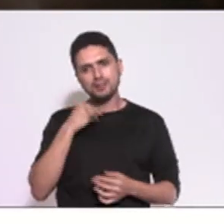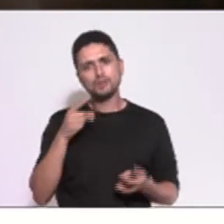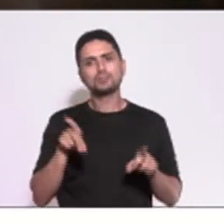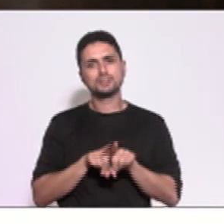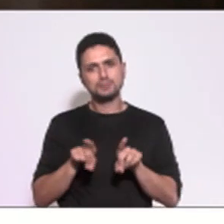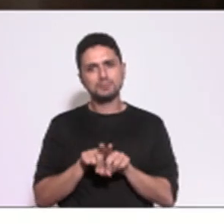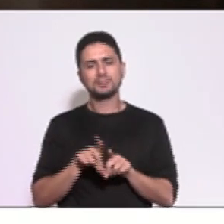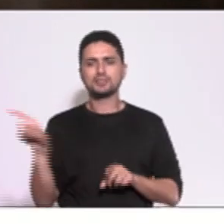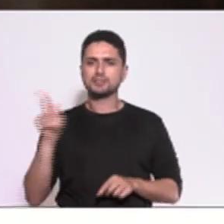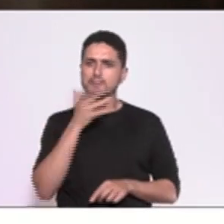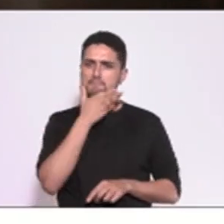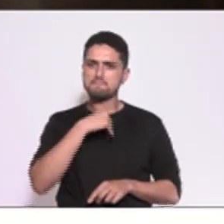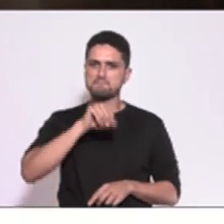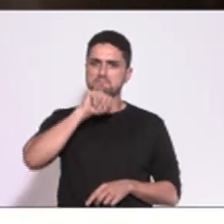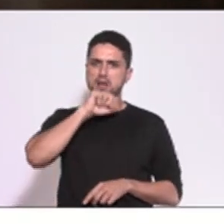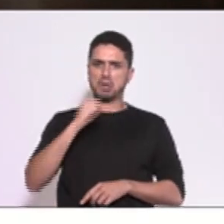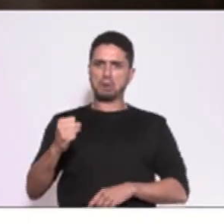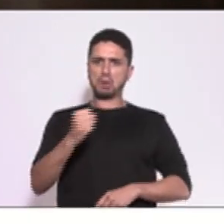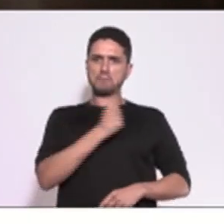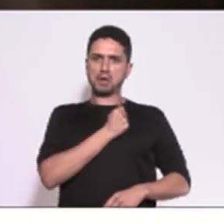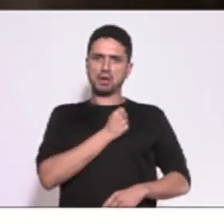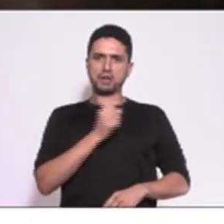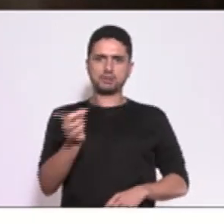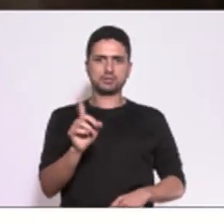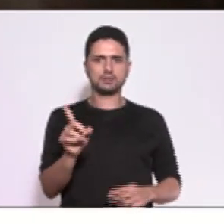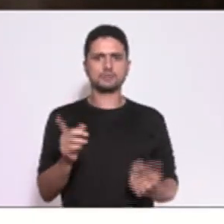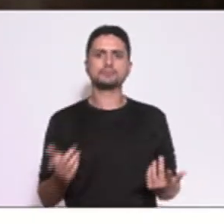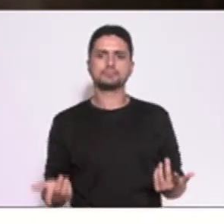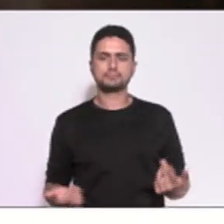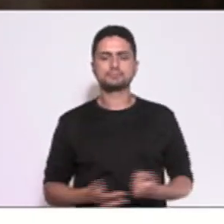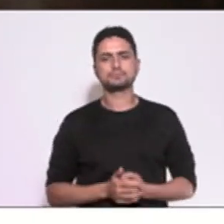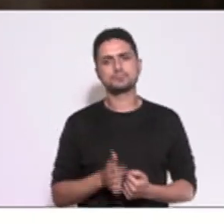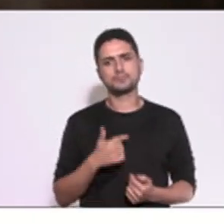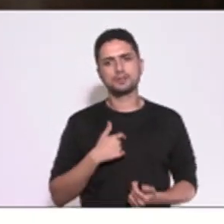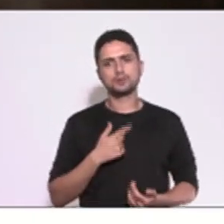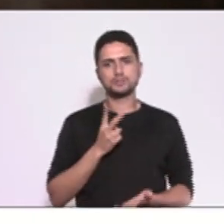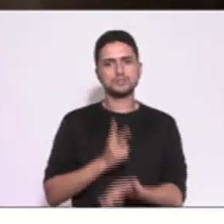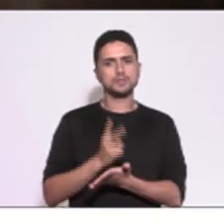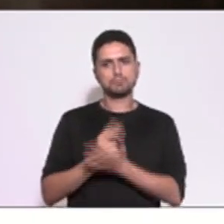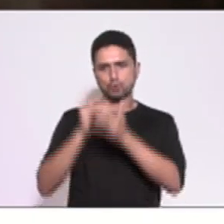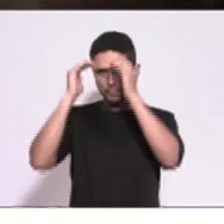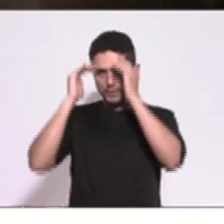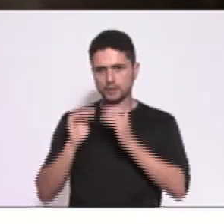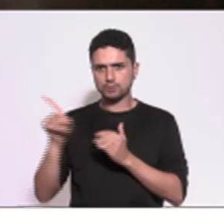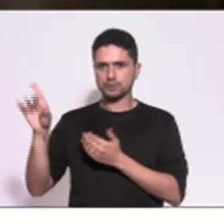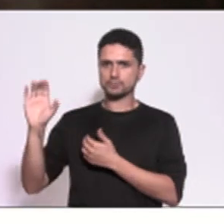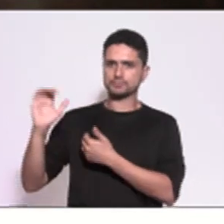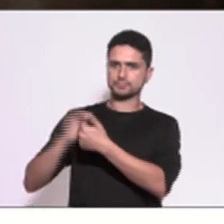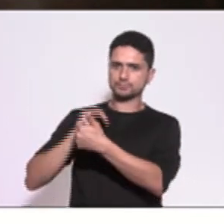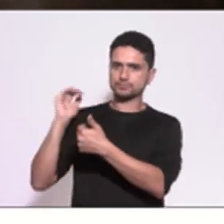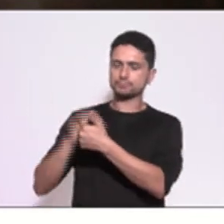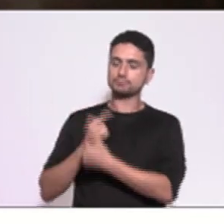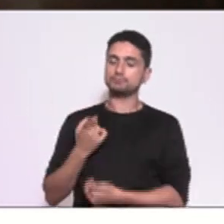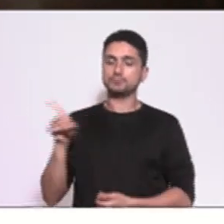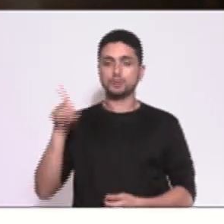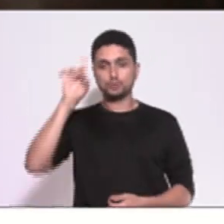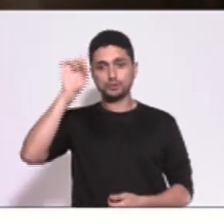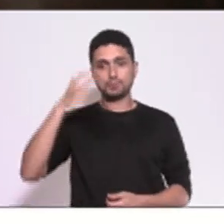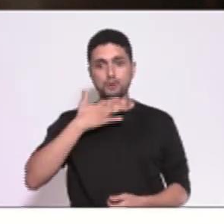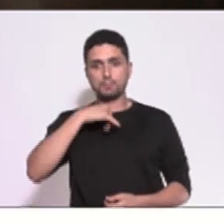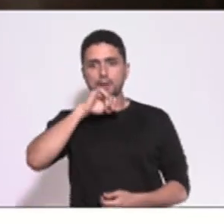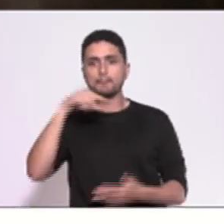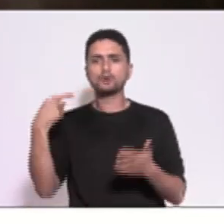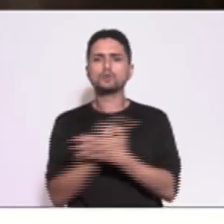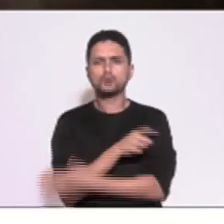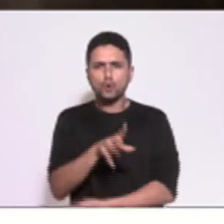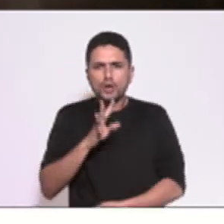pai infalível. Eu costumo seguir os conselhos do meu pai. Ele um dia me perguntou, você conhece a história do